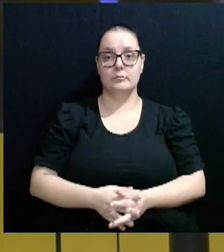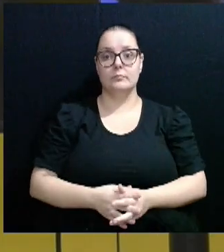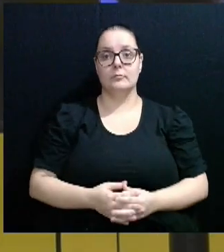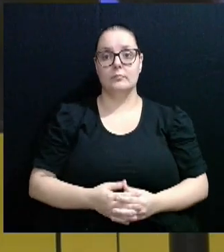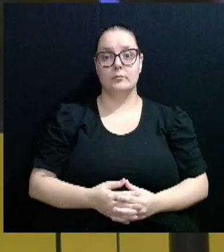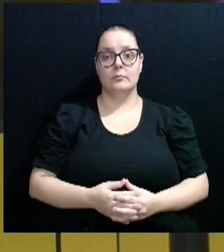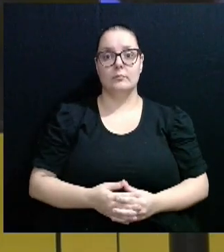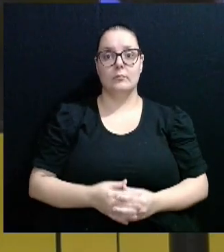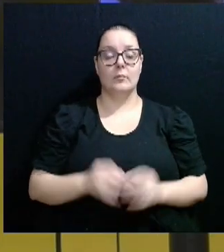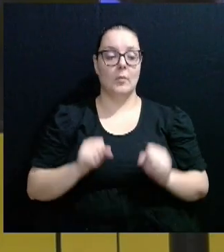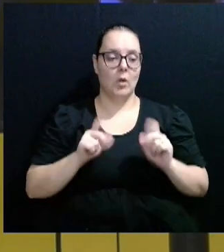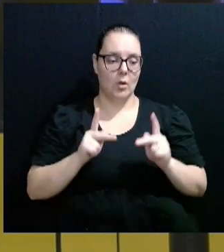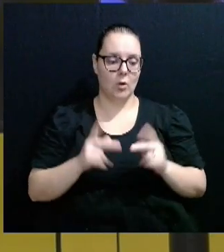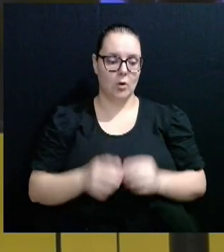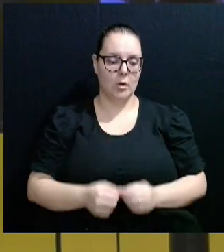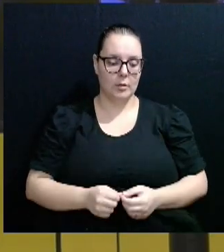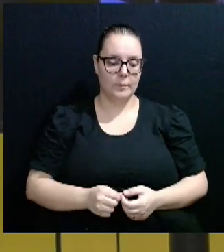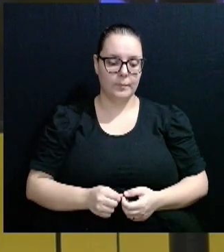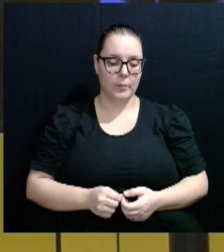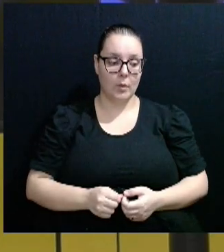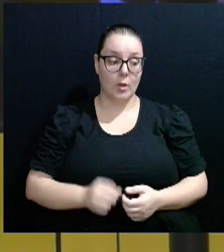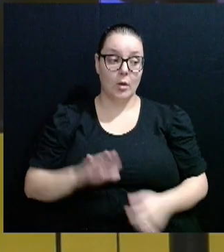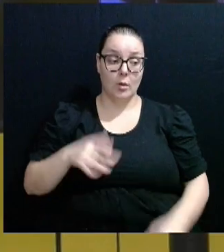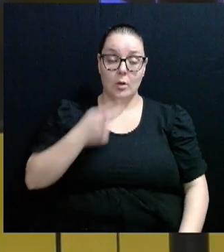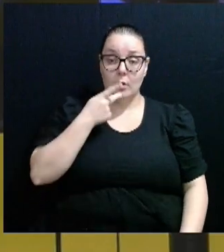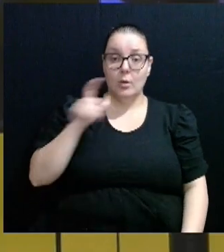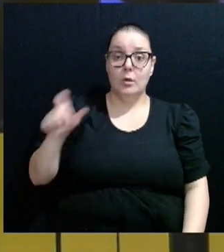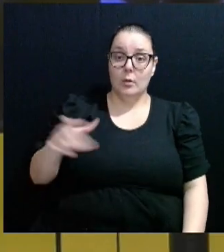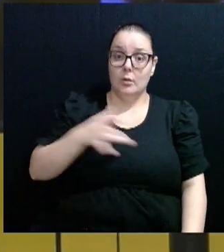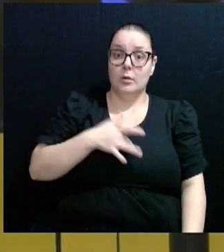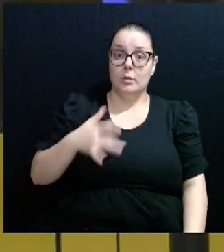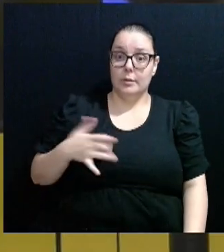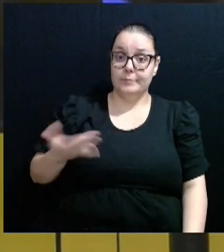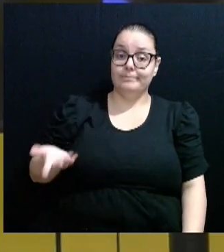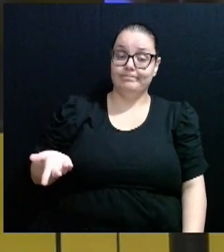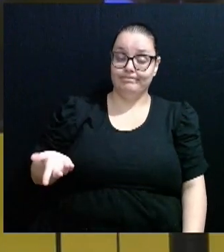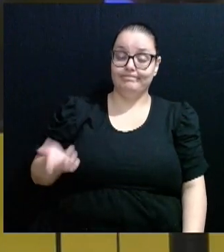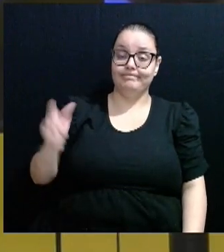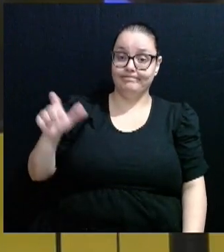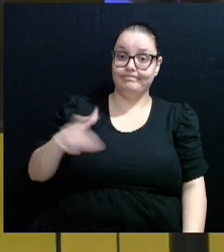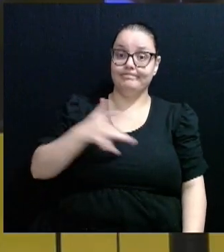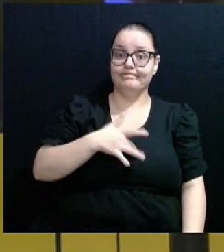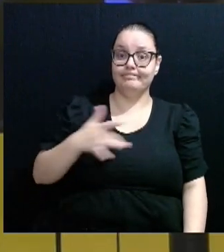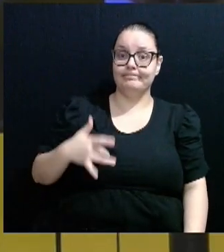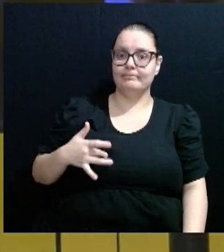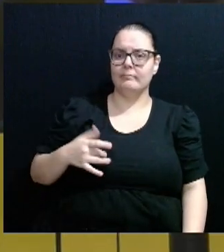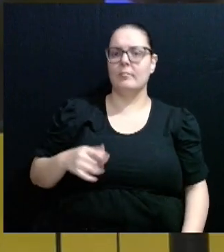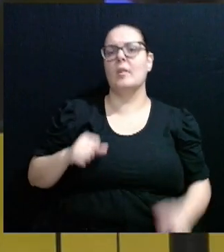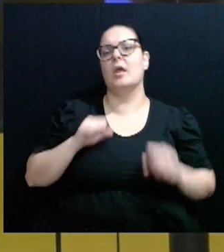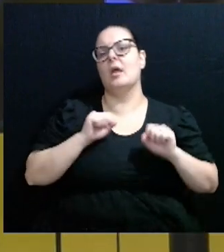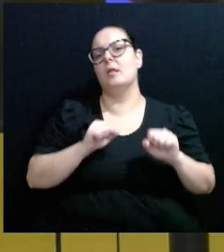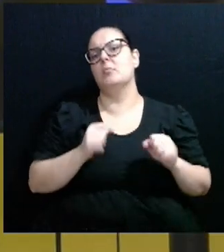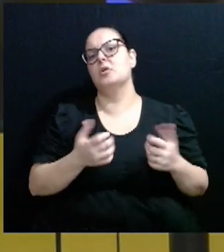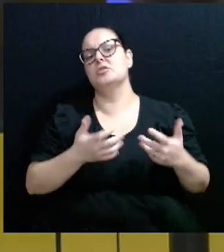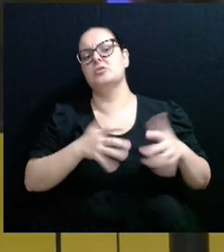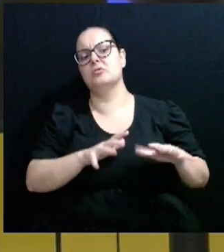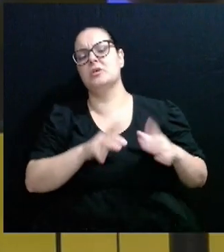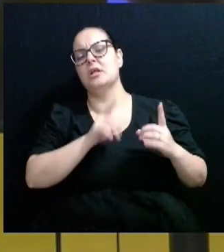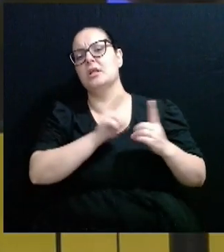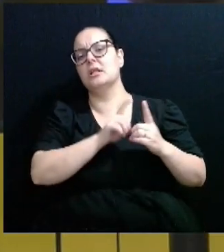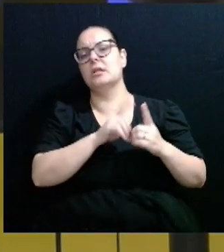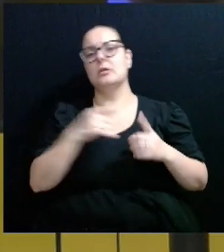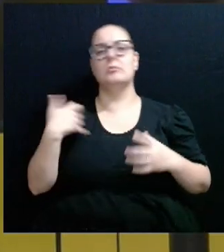Ok. Agora, quando a gente fala em plano de saúde, doutor, o plano de saúde ele pode recusar a atender um idoso ou então